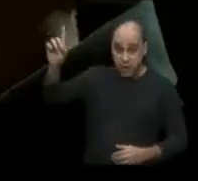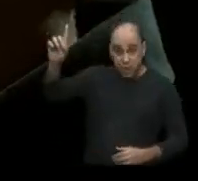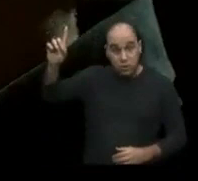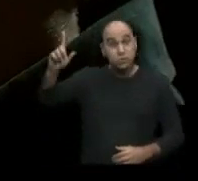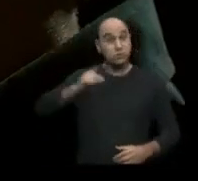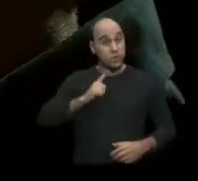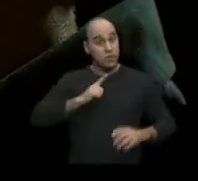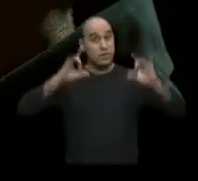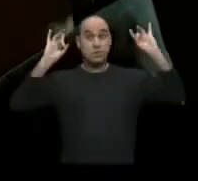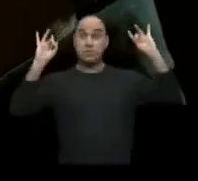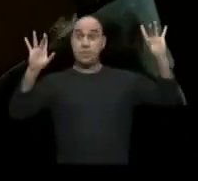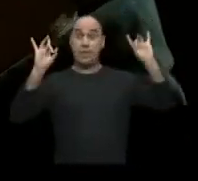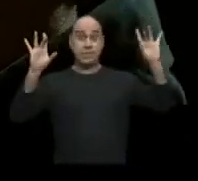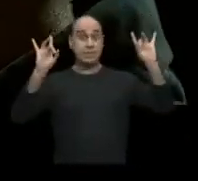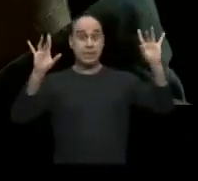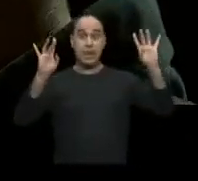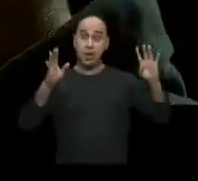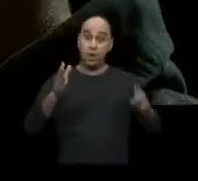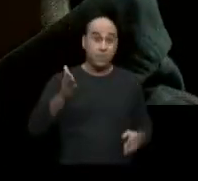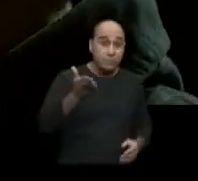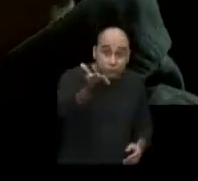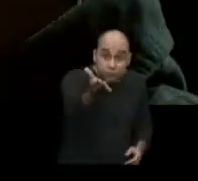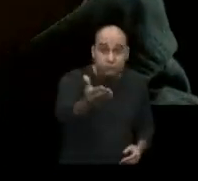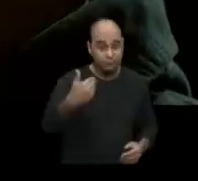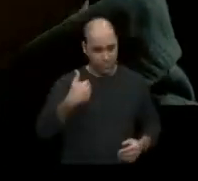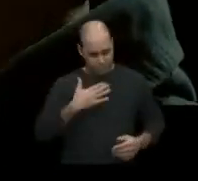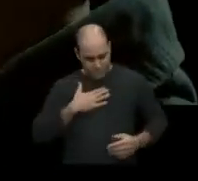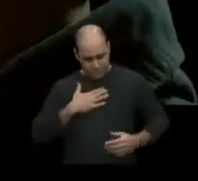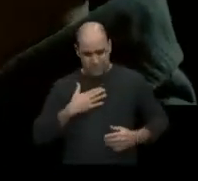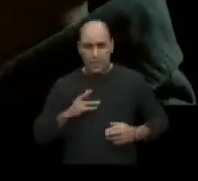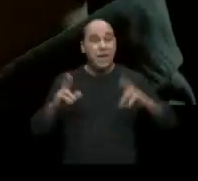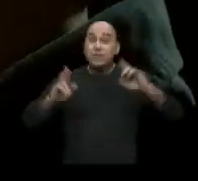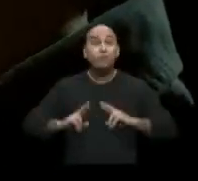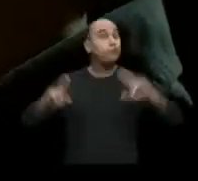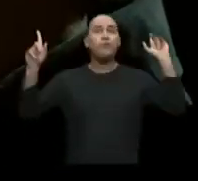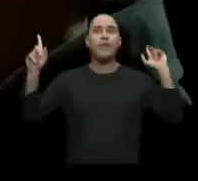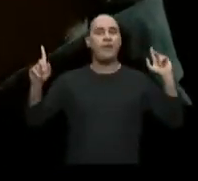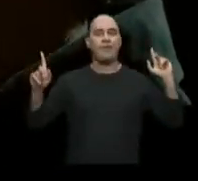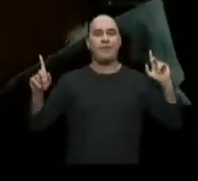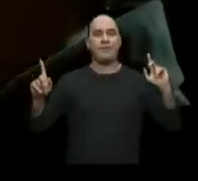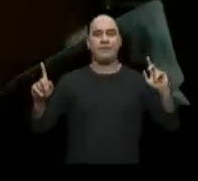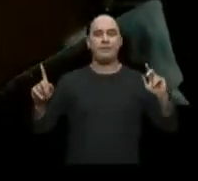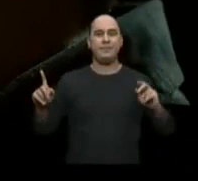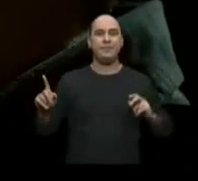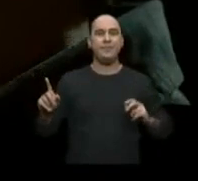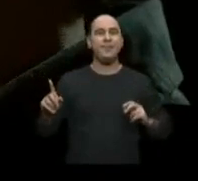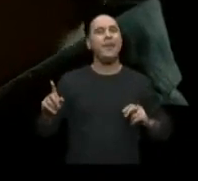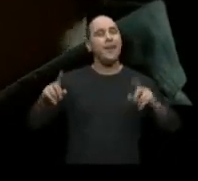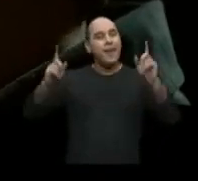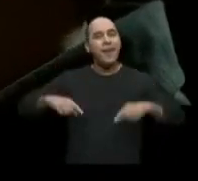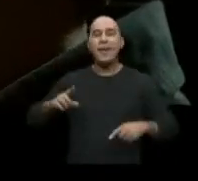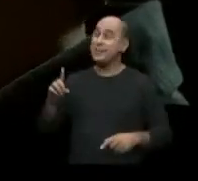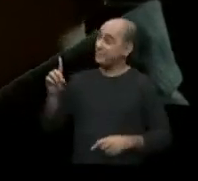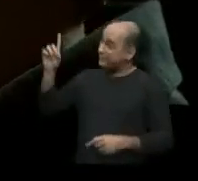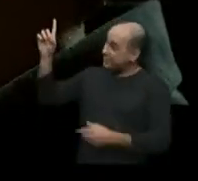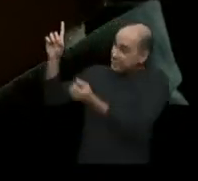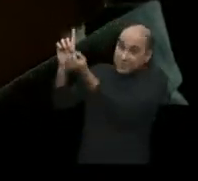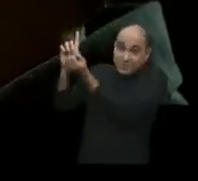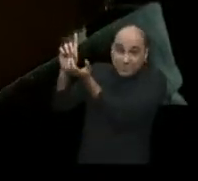para nós. Deus tem algo diferenciado. E é isso que Ele vai